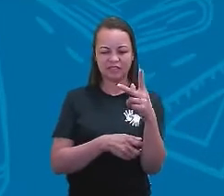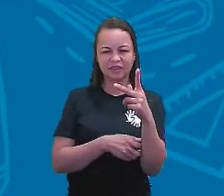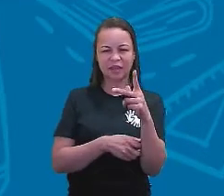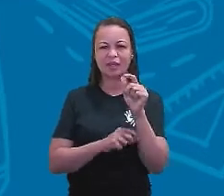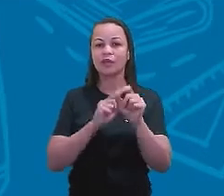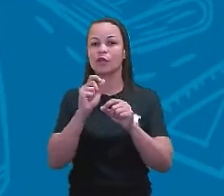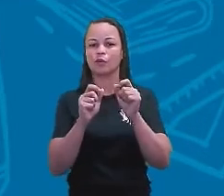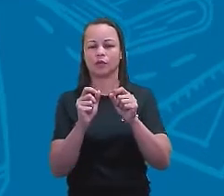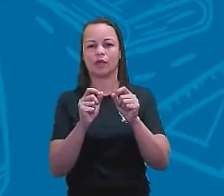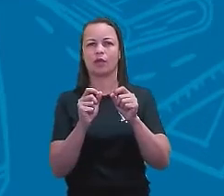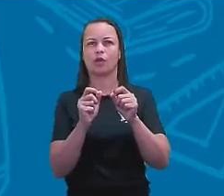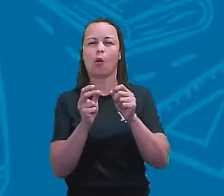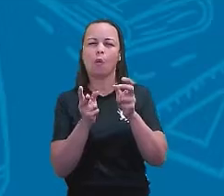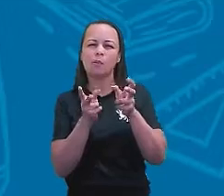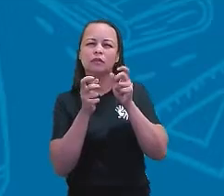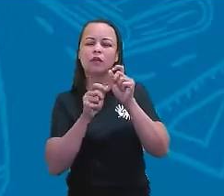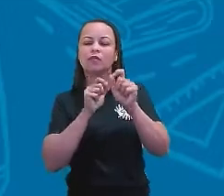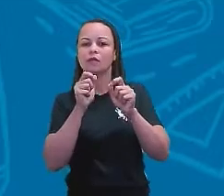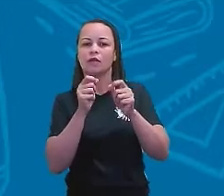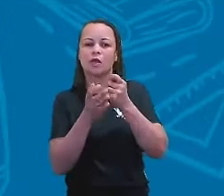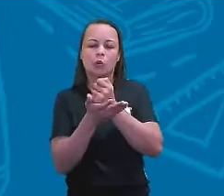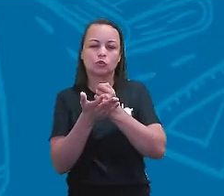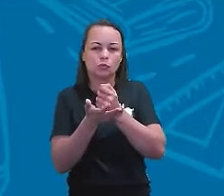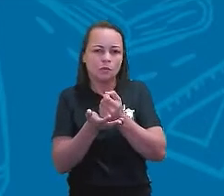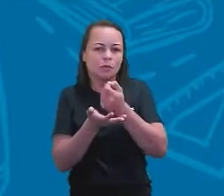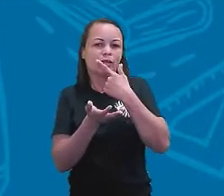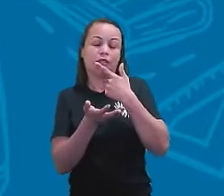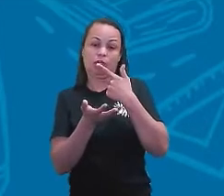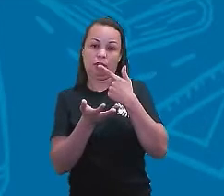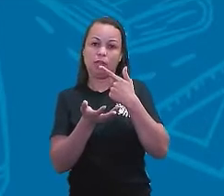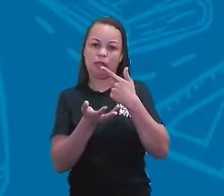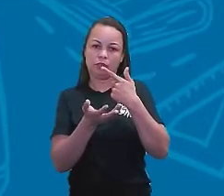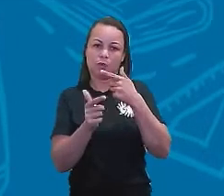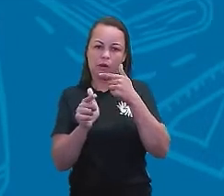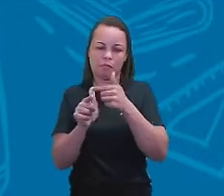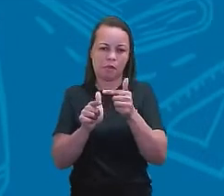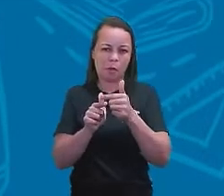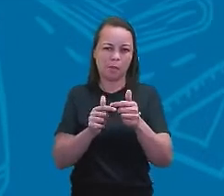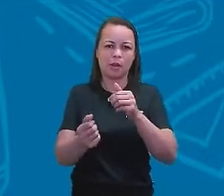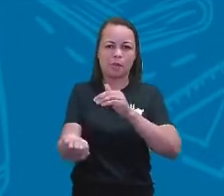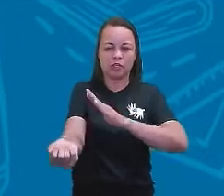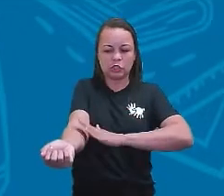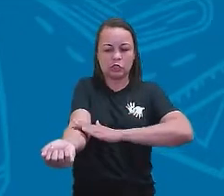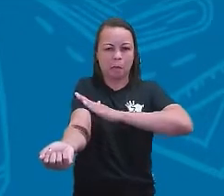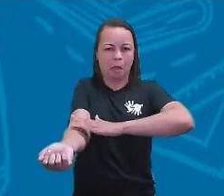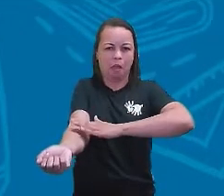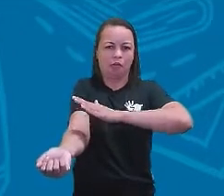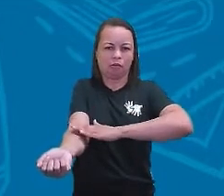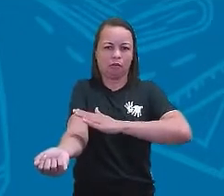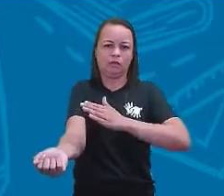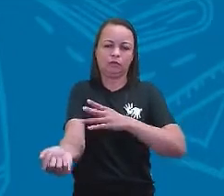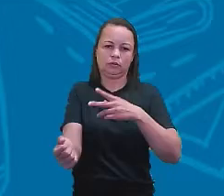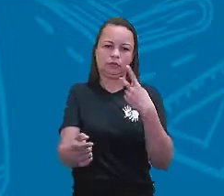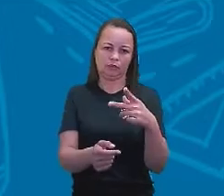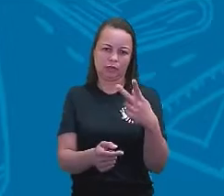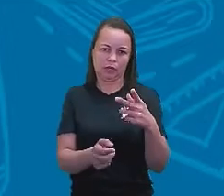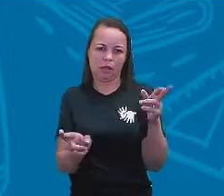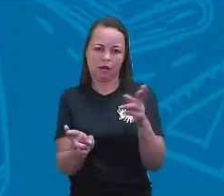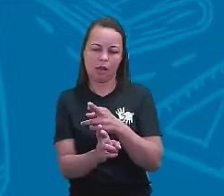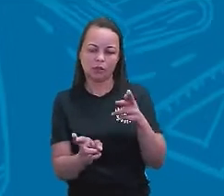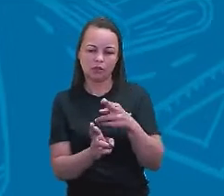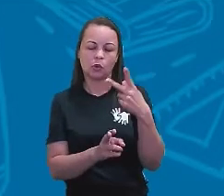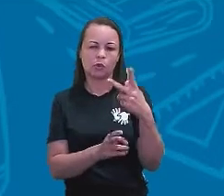quer dizer que os medicamentos para problemas de hipertensão têm relação justamente com